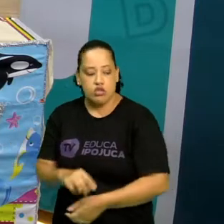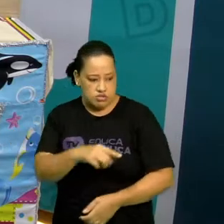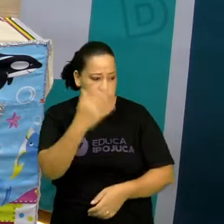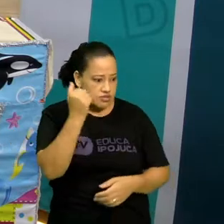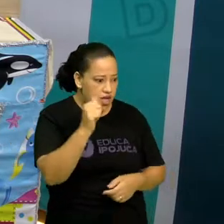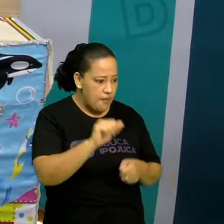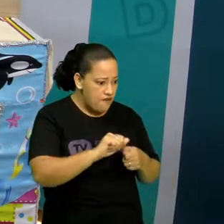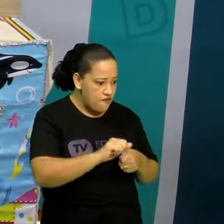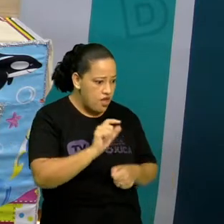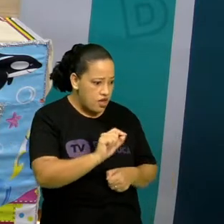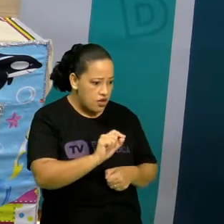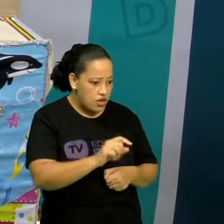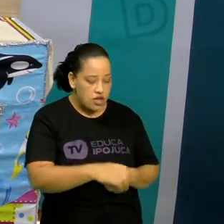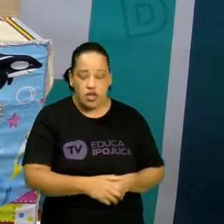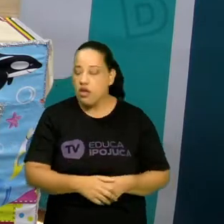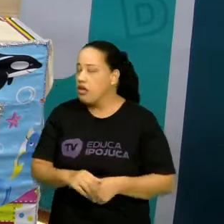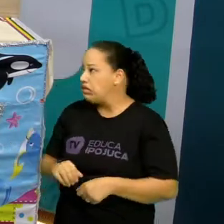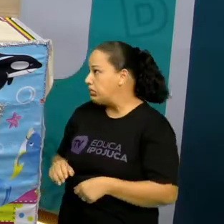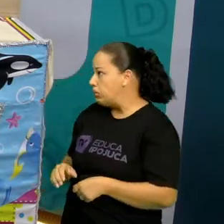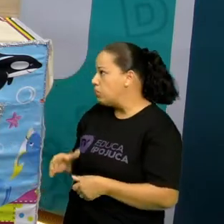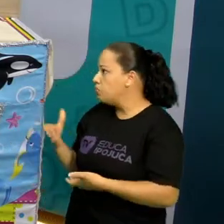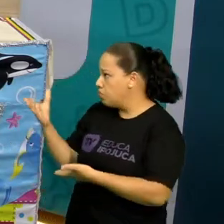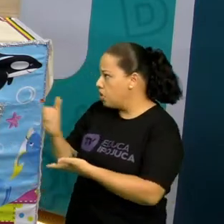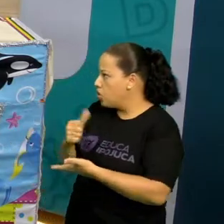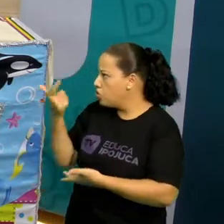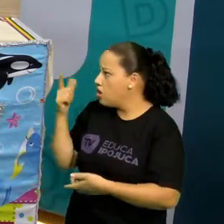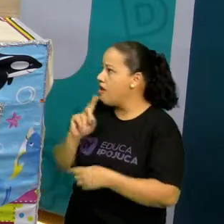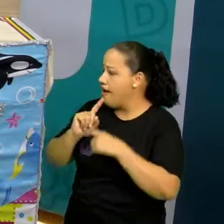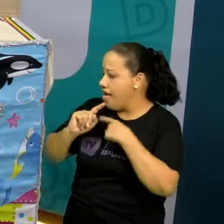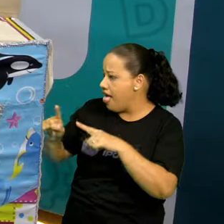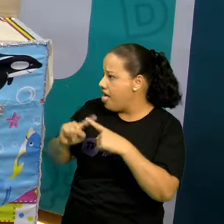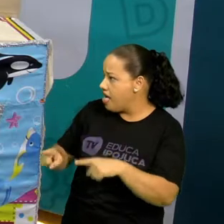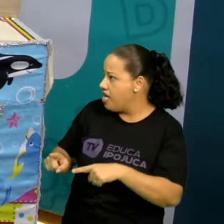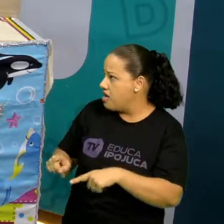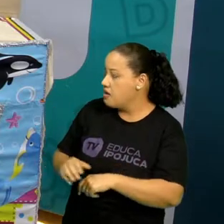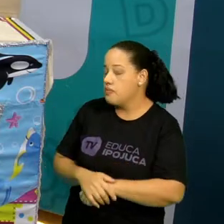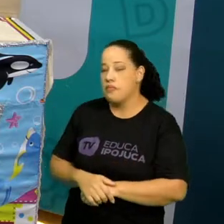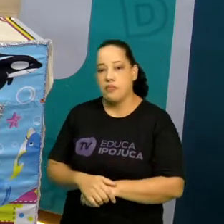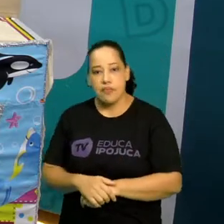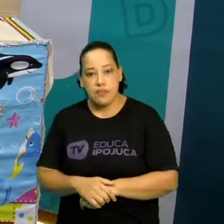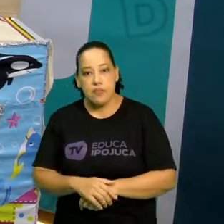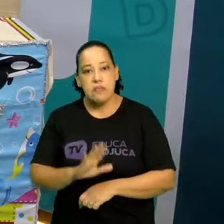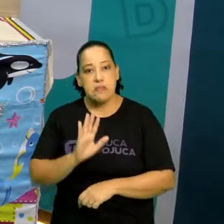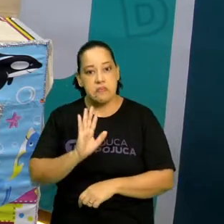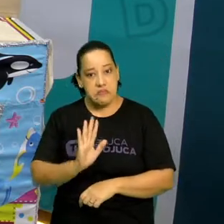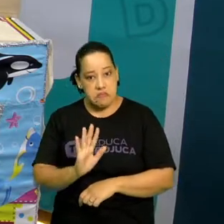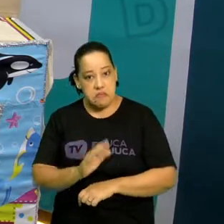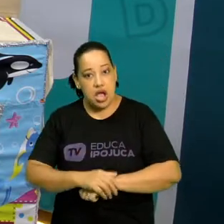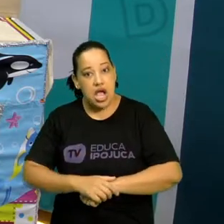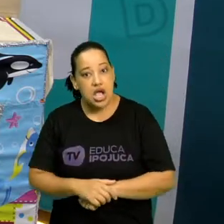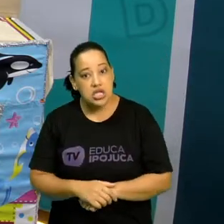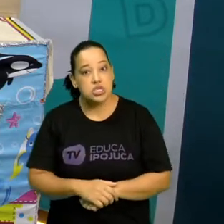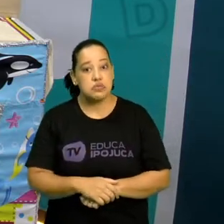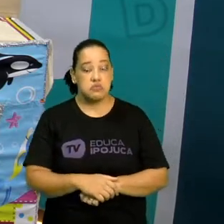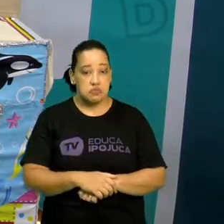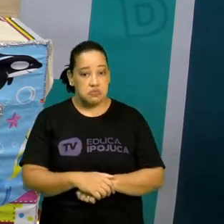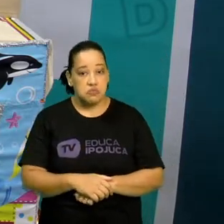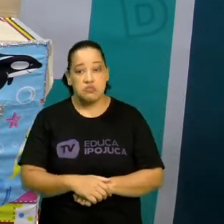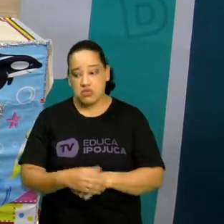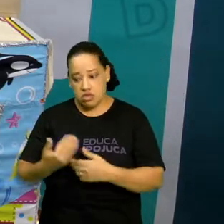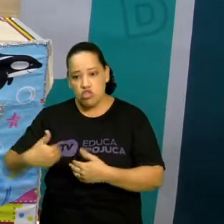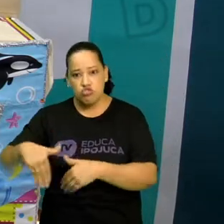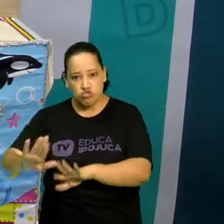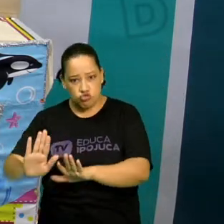fez pegou não reclamou Mas deixou de lavar e Jucy